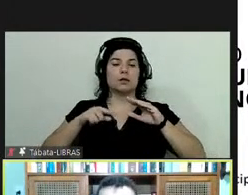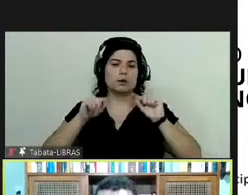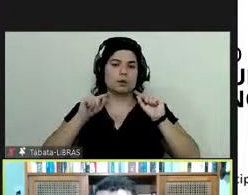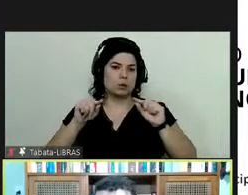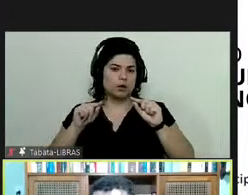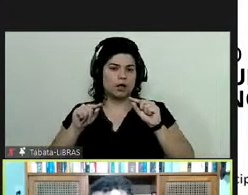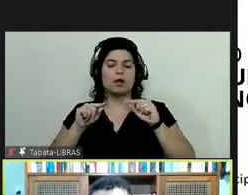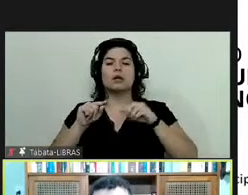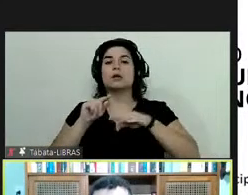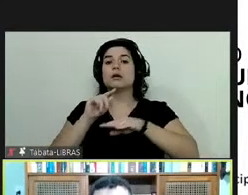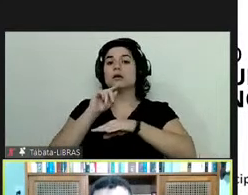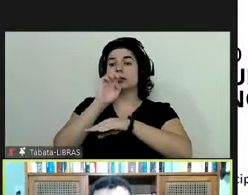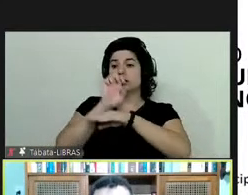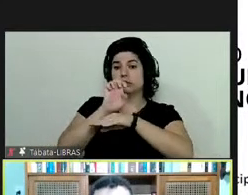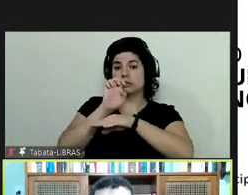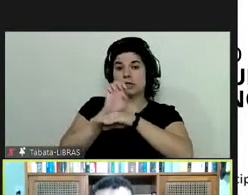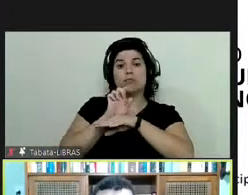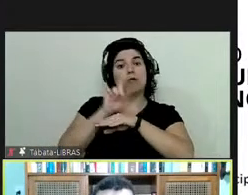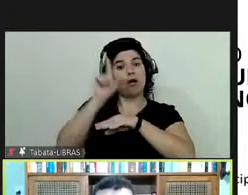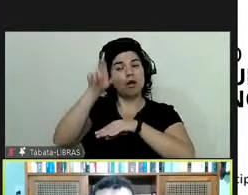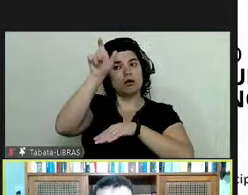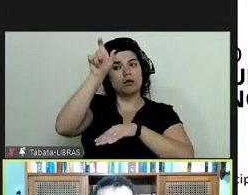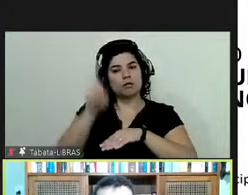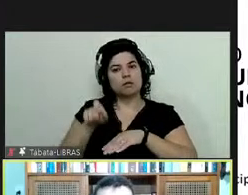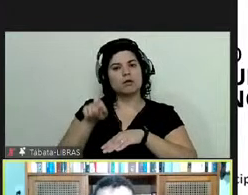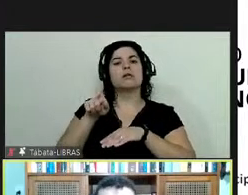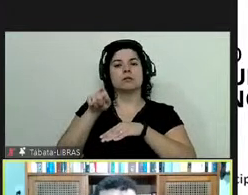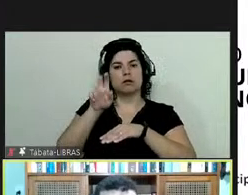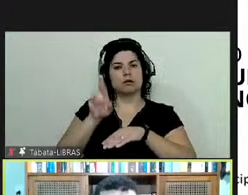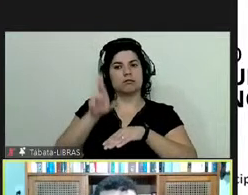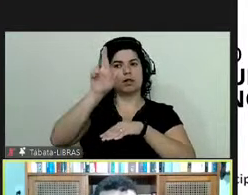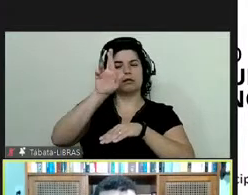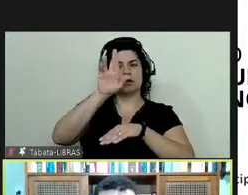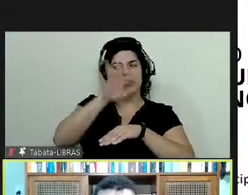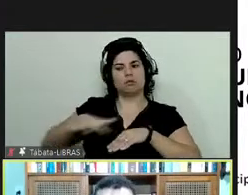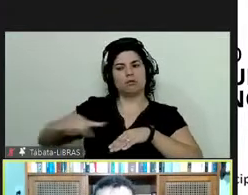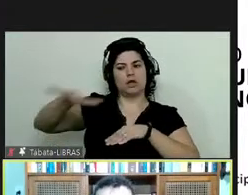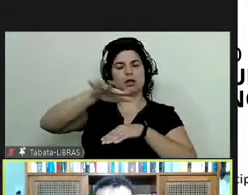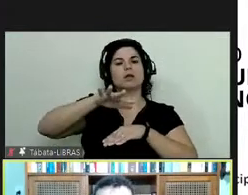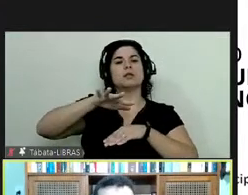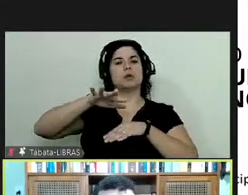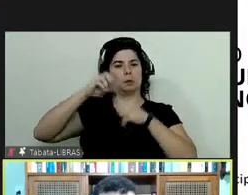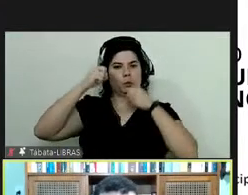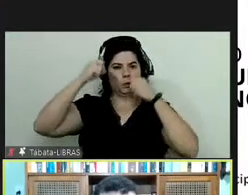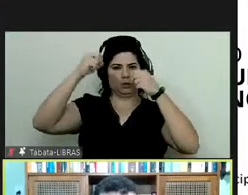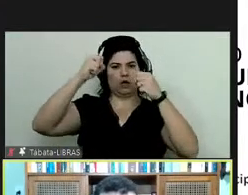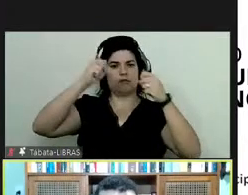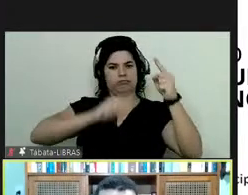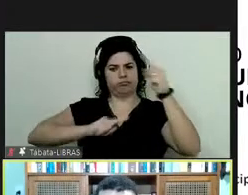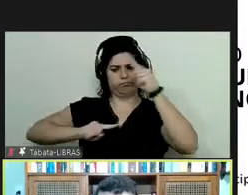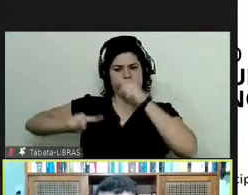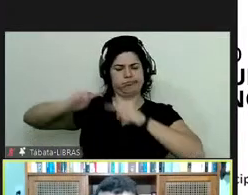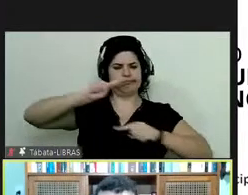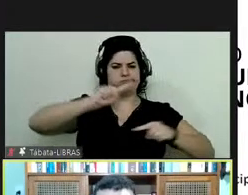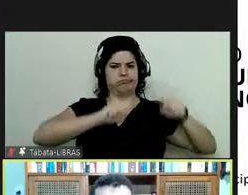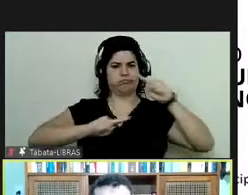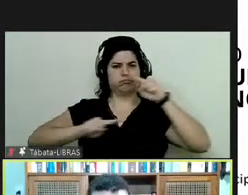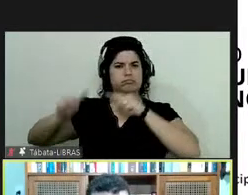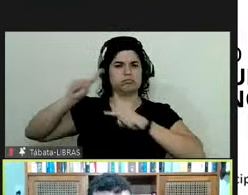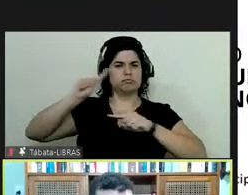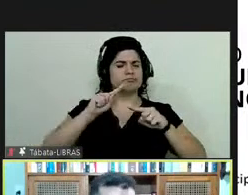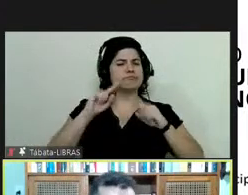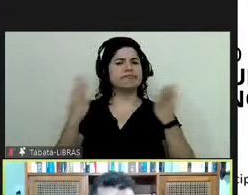seguinte Olha o estado ele na verdade ele é um a gente e espaço de dominação de exercício do poder ou seja